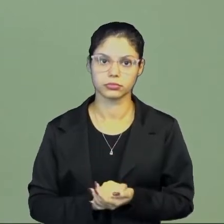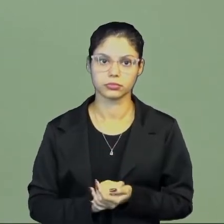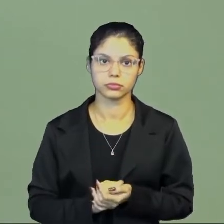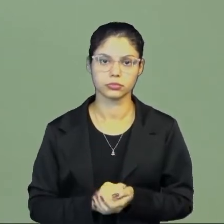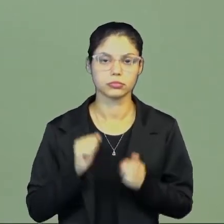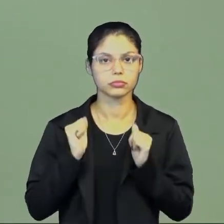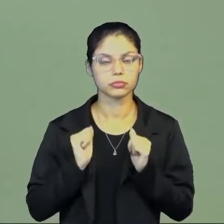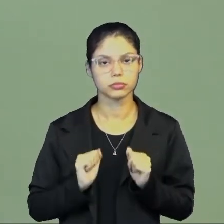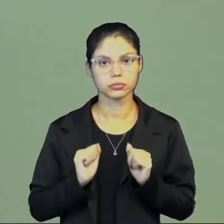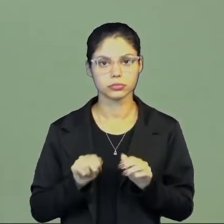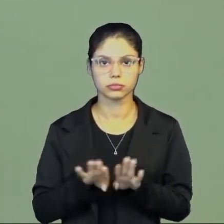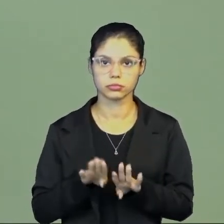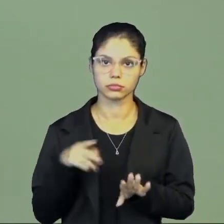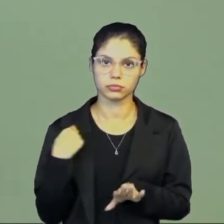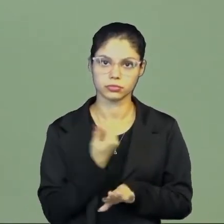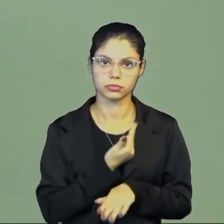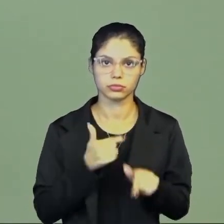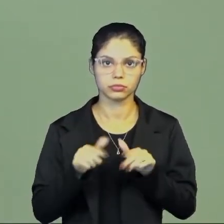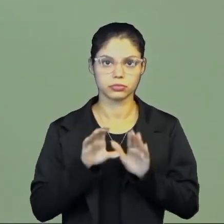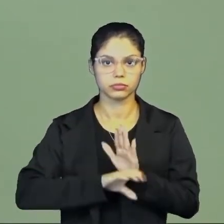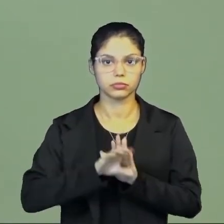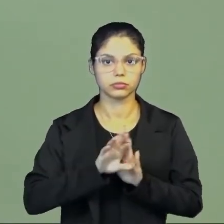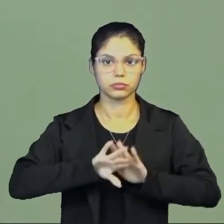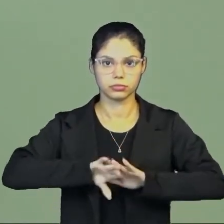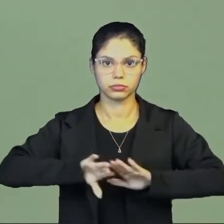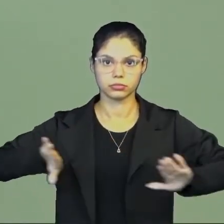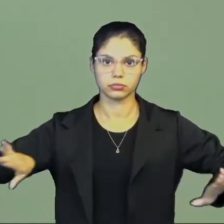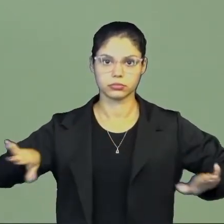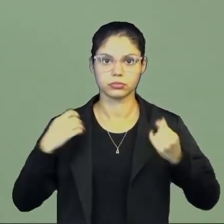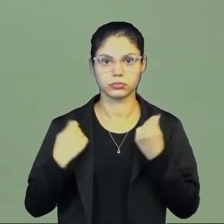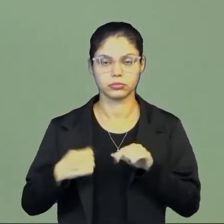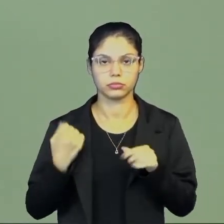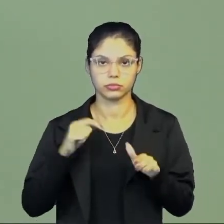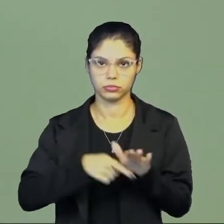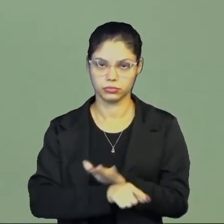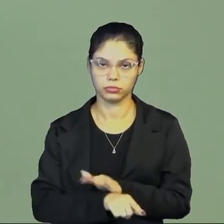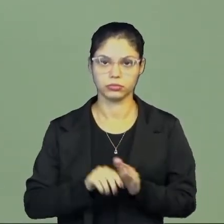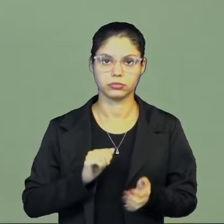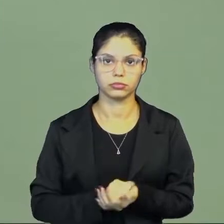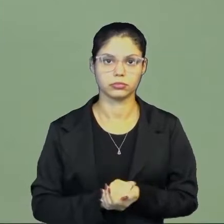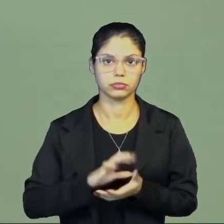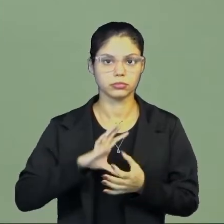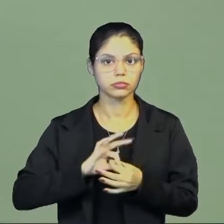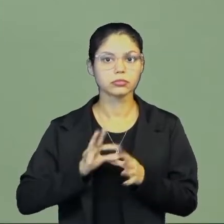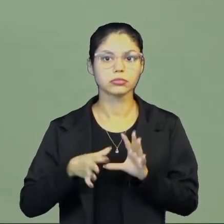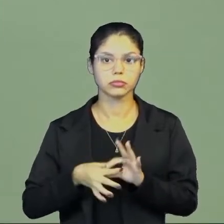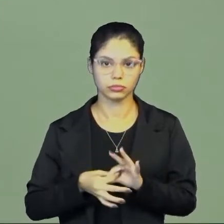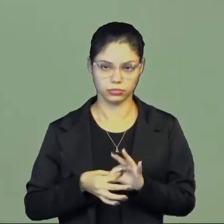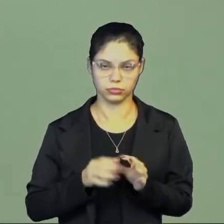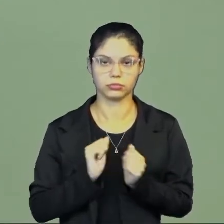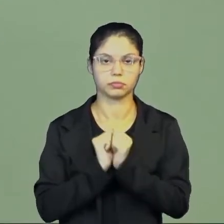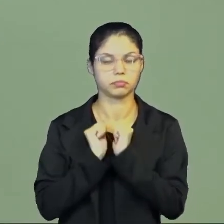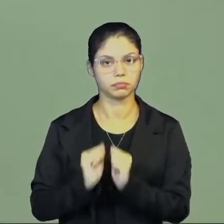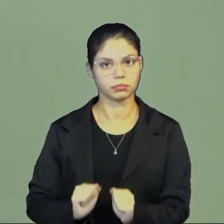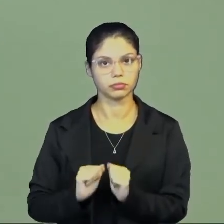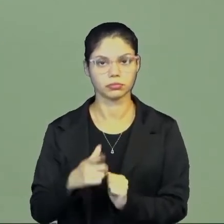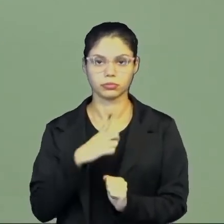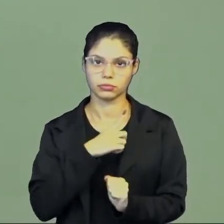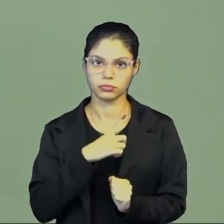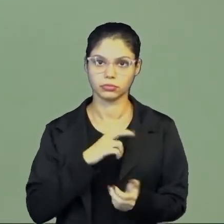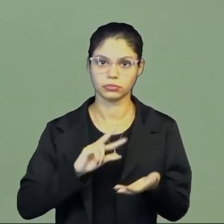Porque a gente trabalha os conceitos separados, mas eles precisam estar dentro aí de um contexto para que eles possam